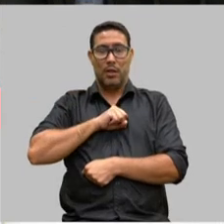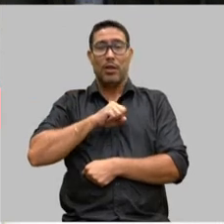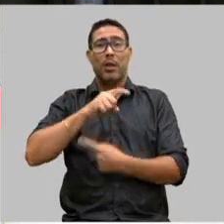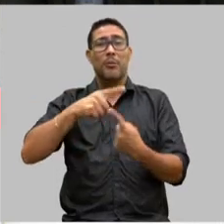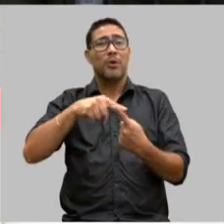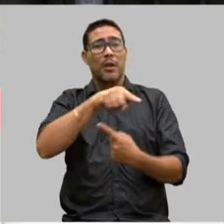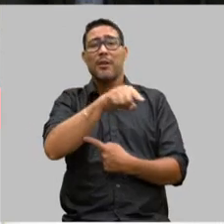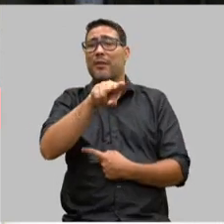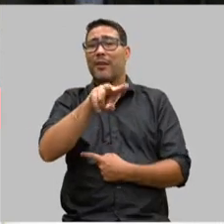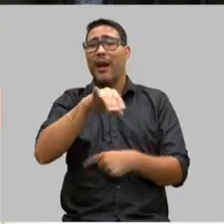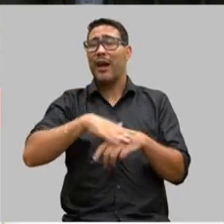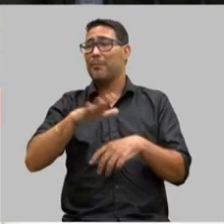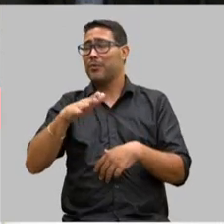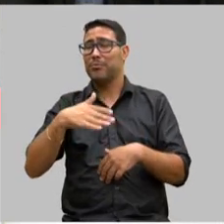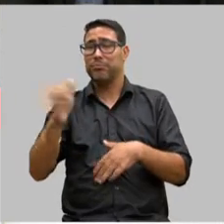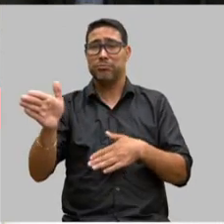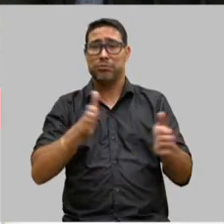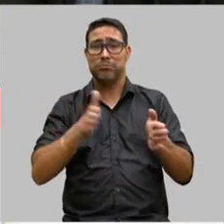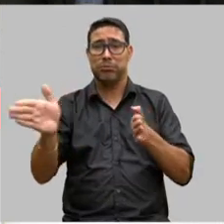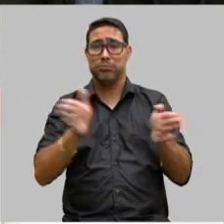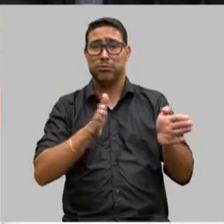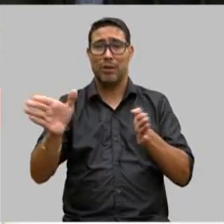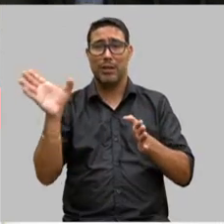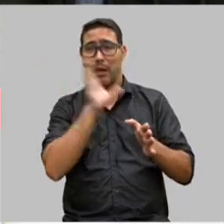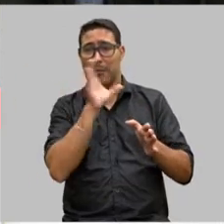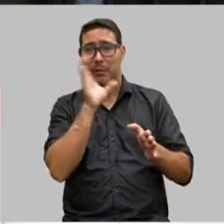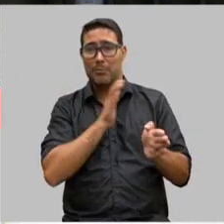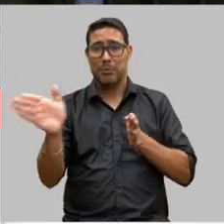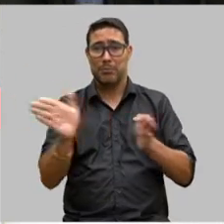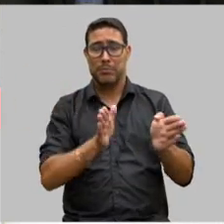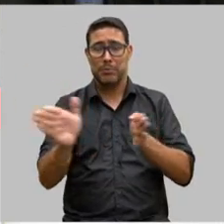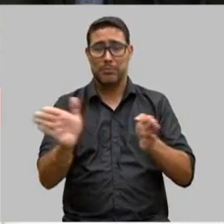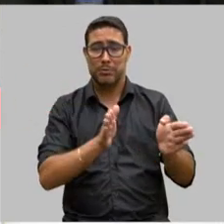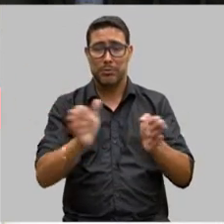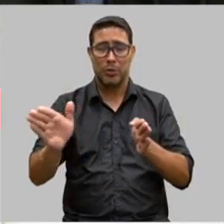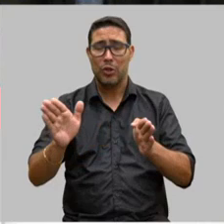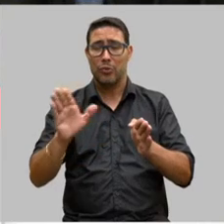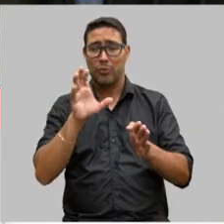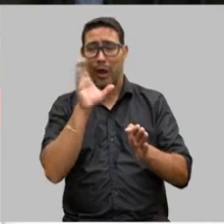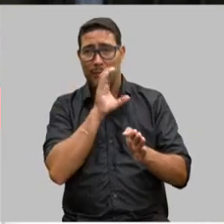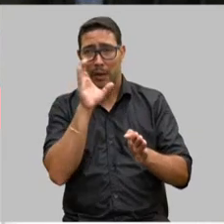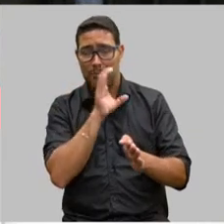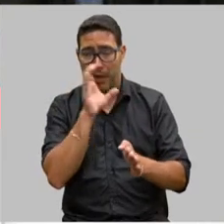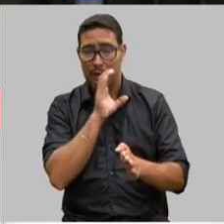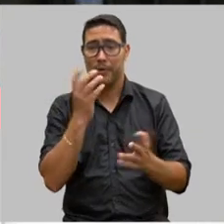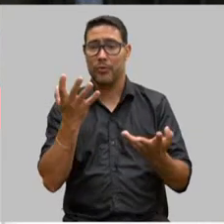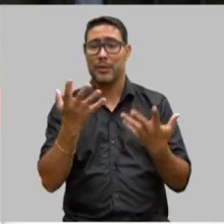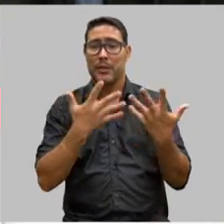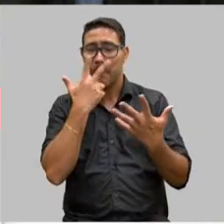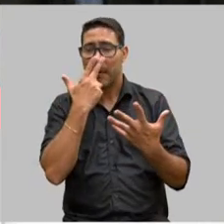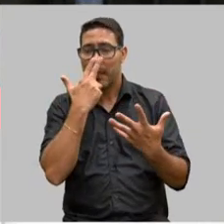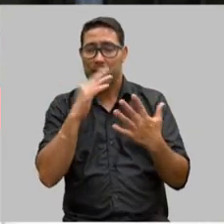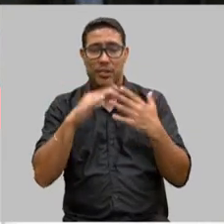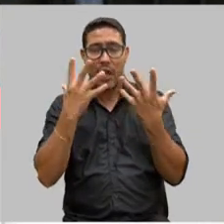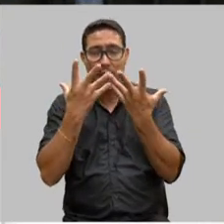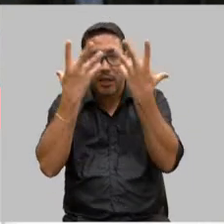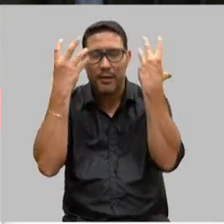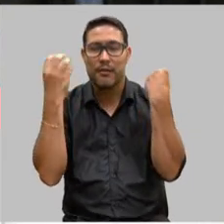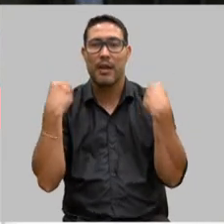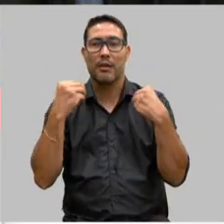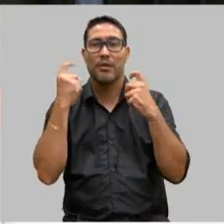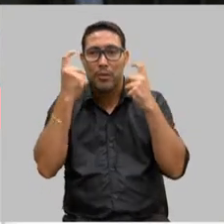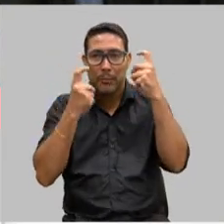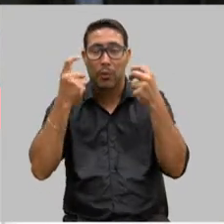que tudo para nós é para ontem, e a gente deixa de contar aquilo que é essencial para a nossa vida. Eu fico